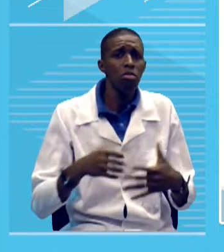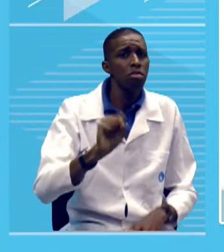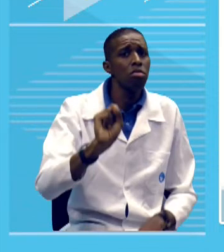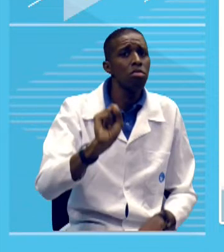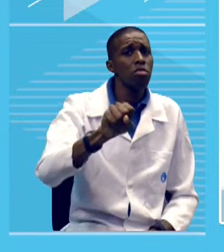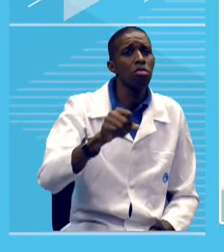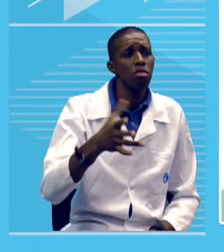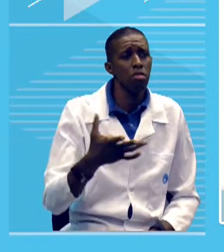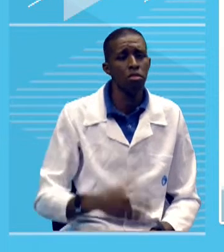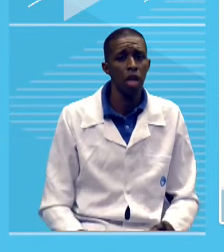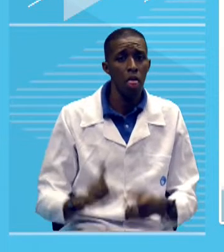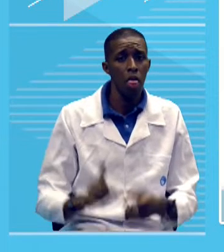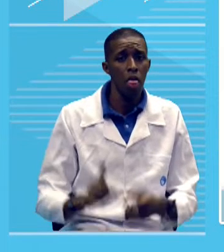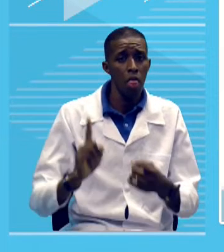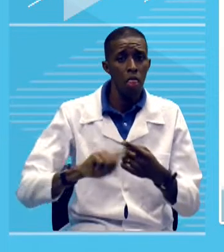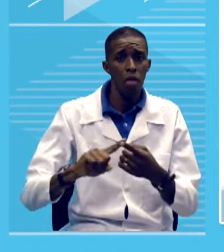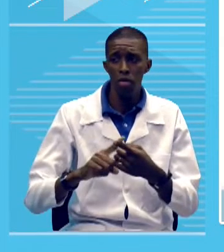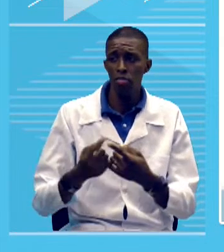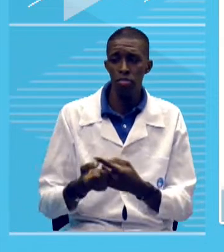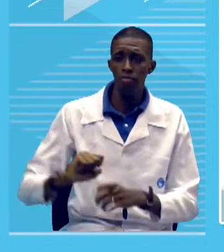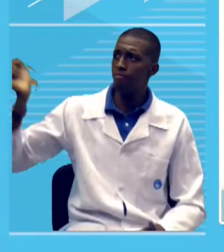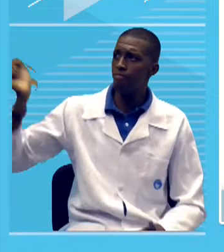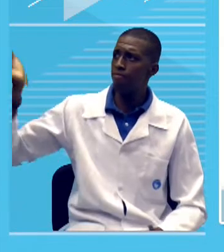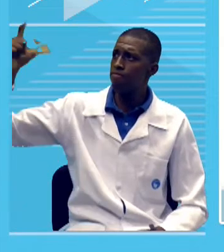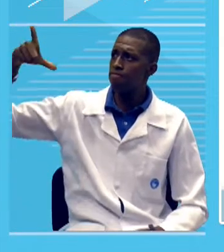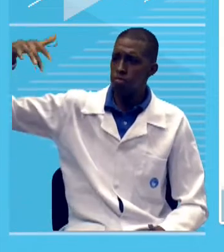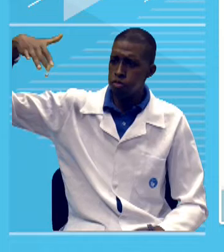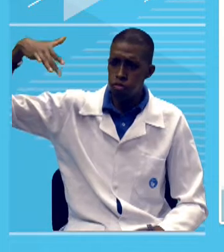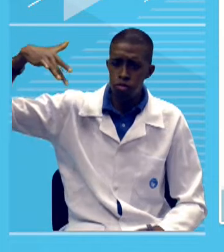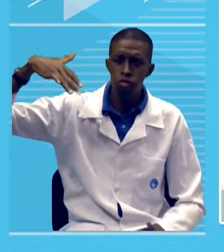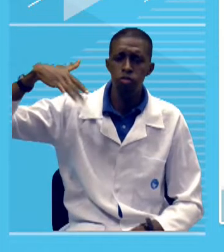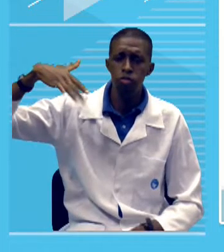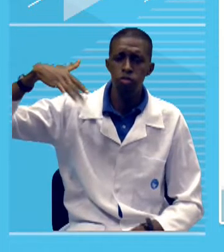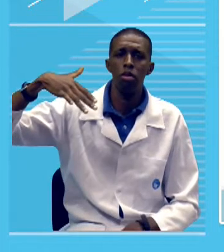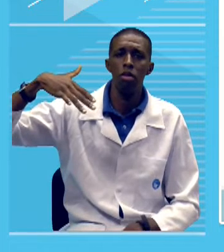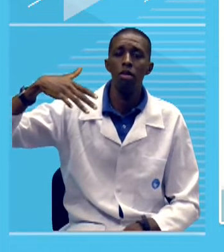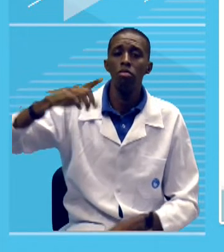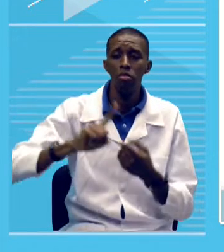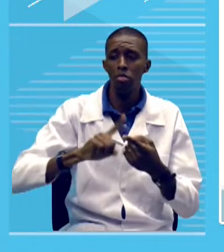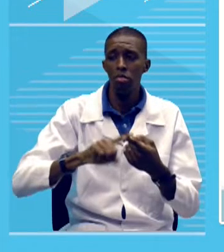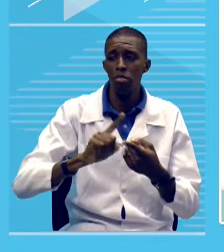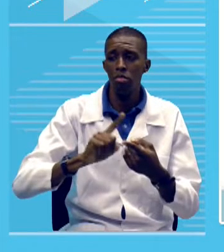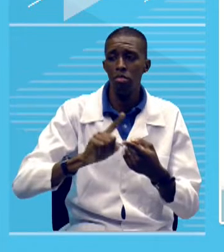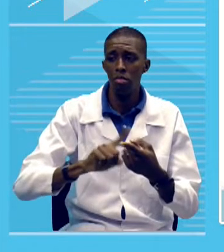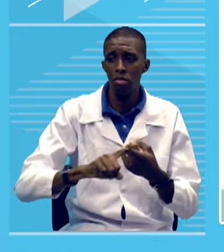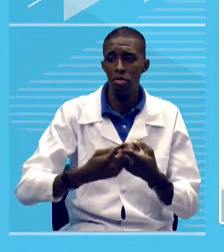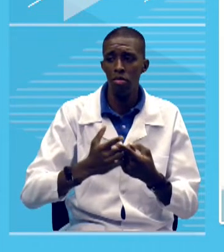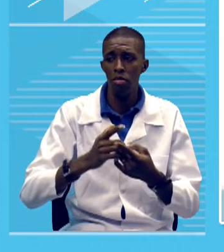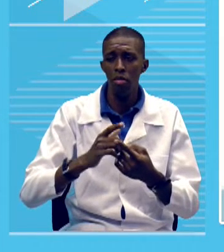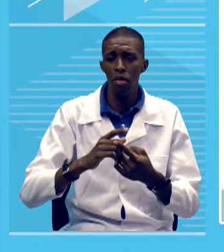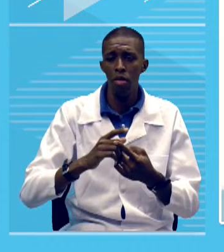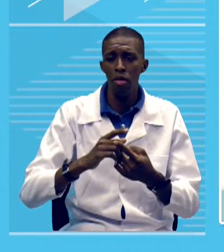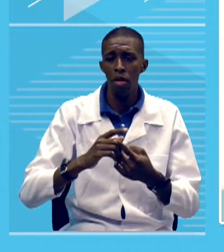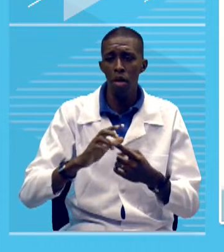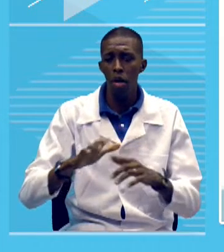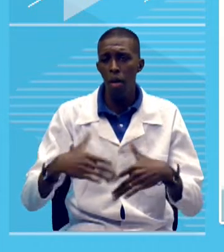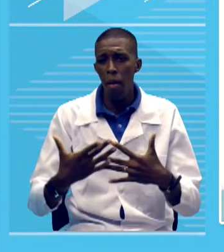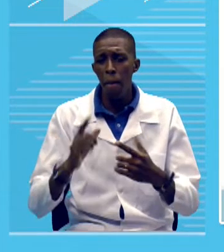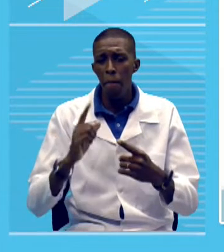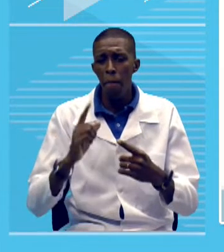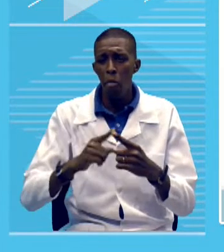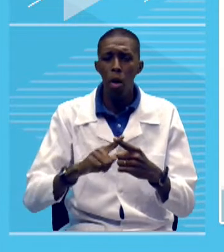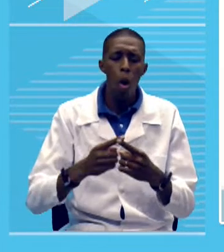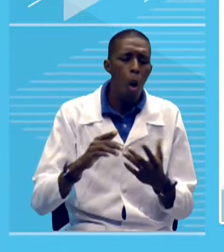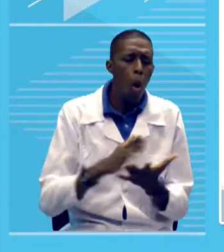é importante que as nações que hoje causam muitos impactos ambientais e tem que ver tem que